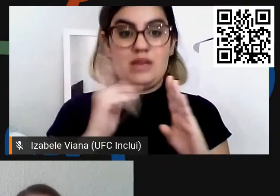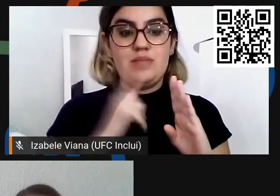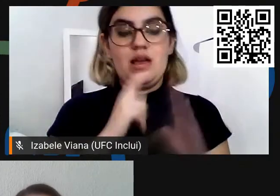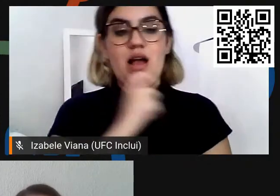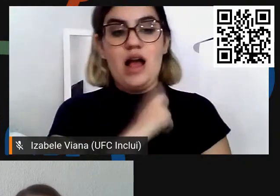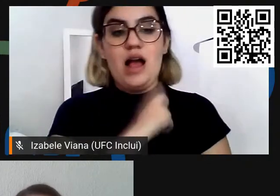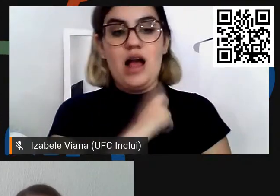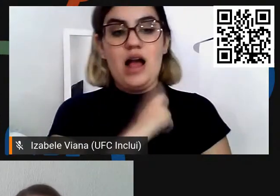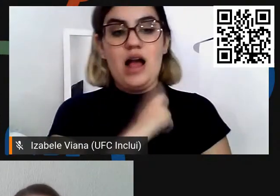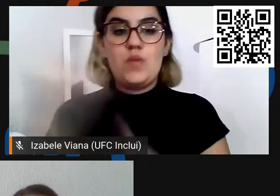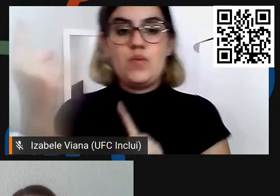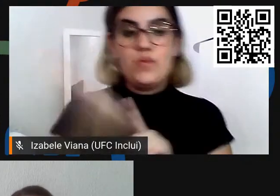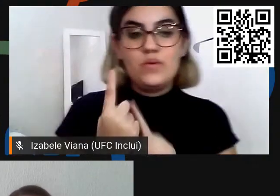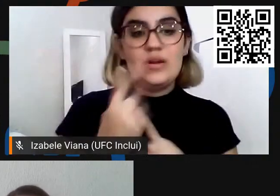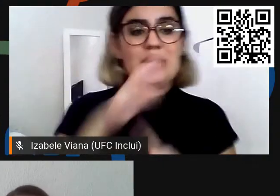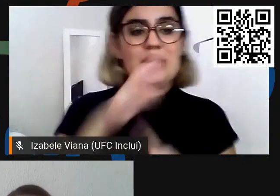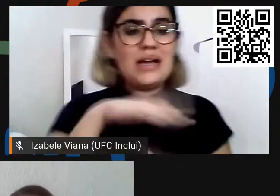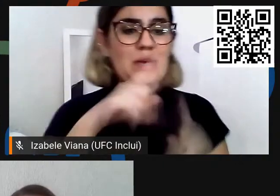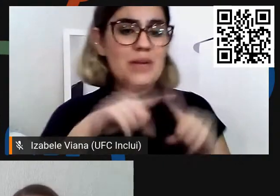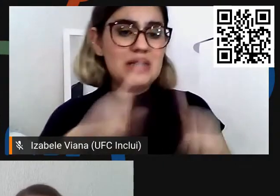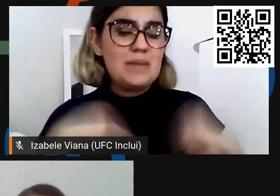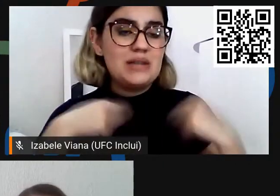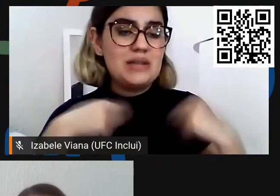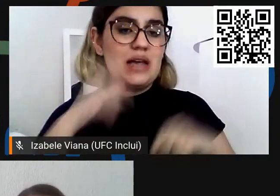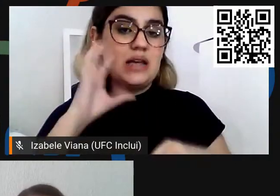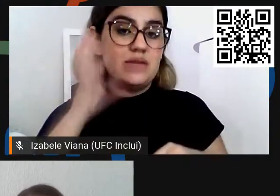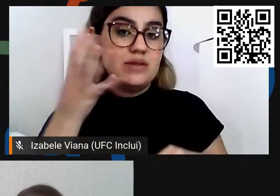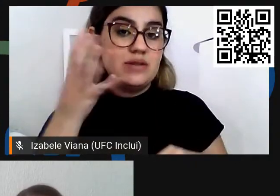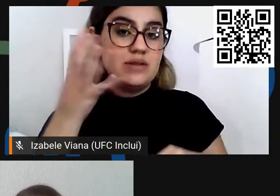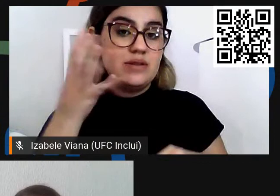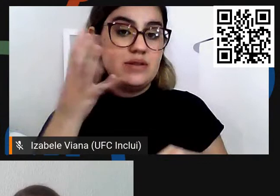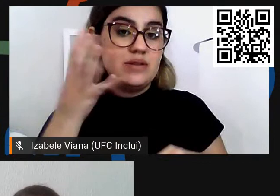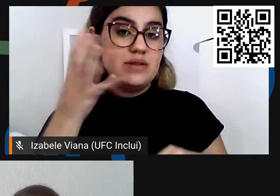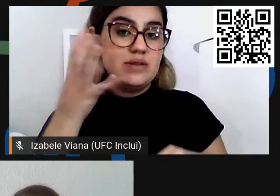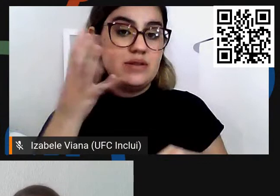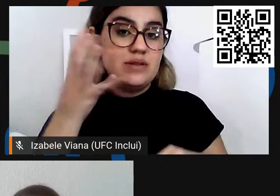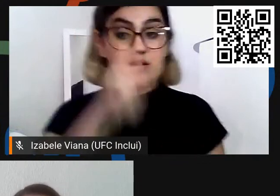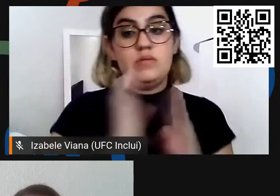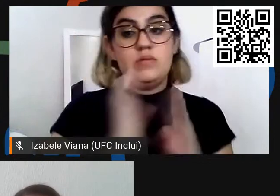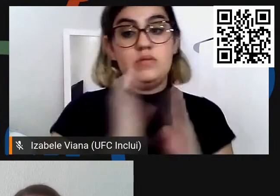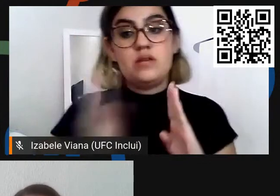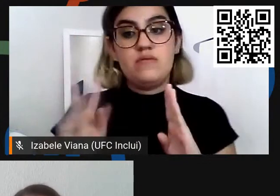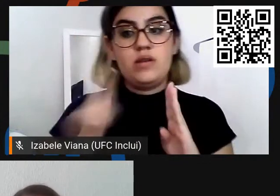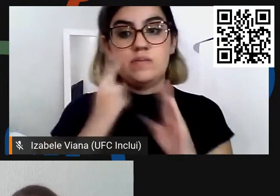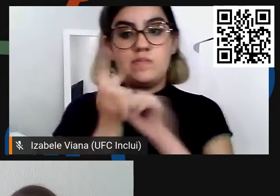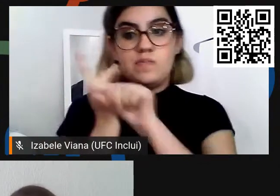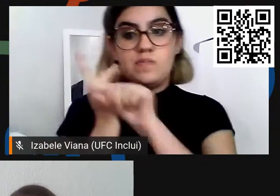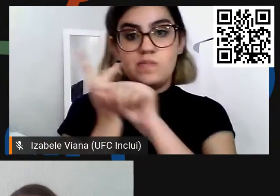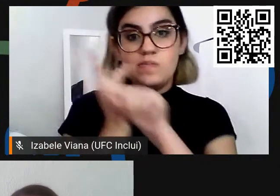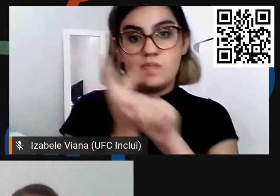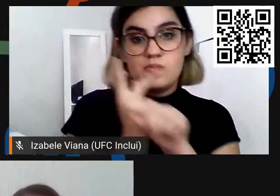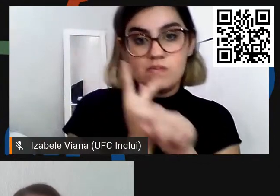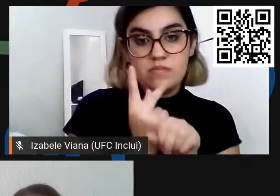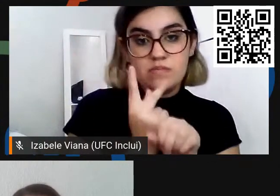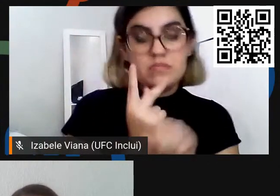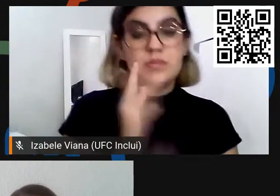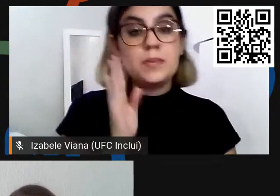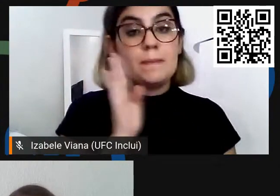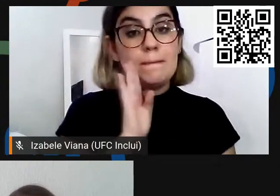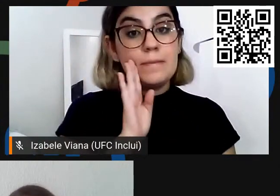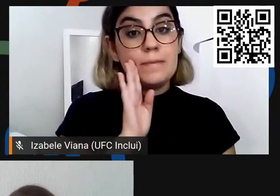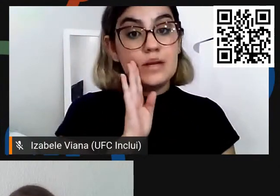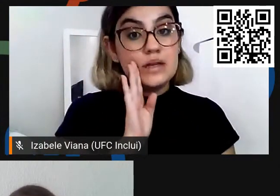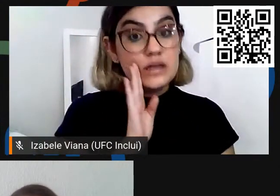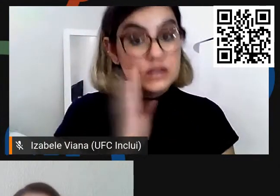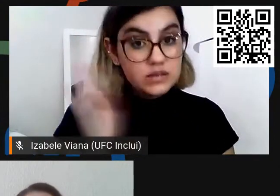projeto para resolver e tal. Então, assim, a bibliotecária vai fazer uma busca perfeita, com base na sua pergunta. O método dali para